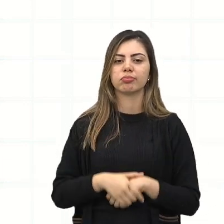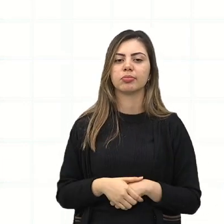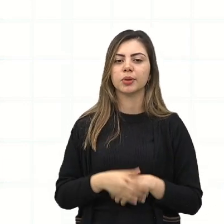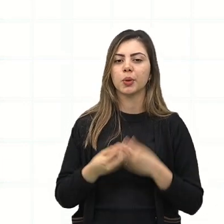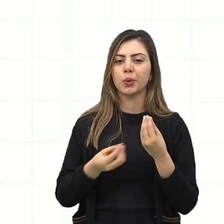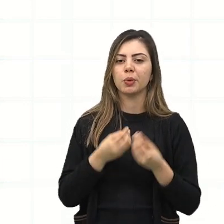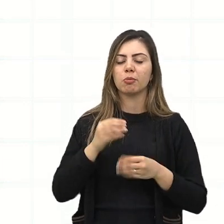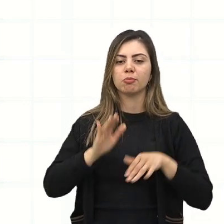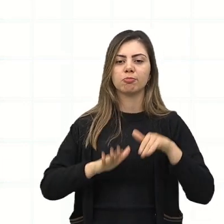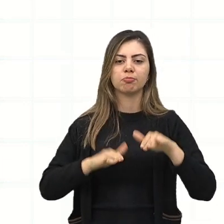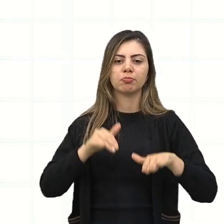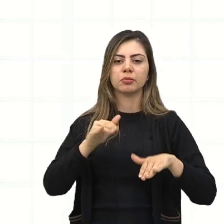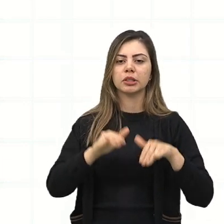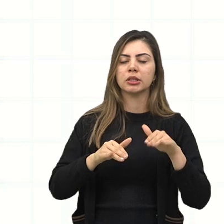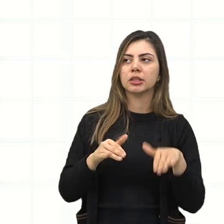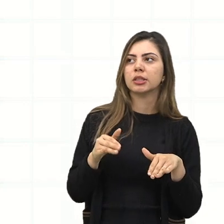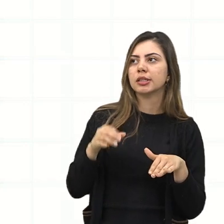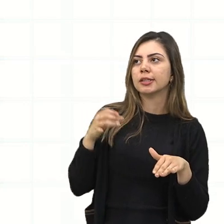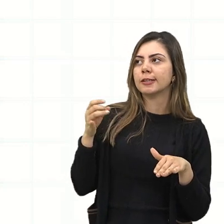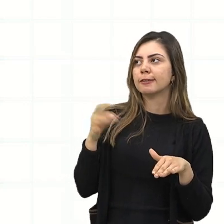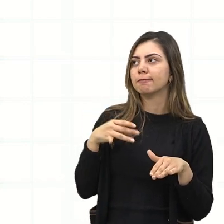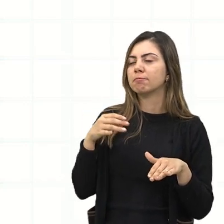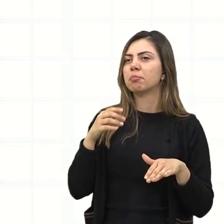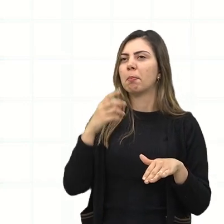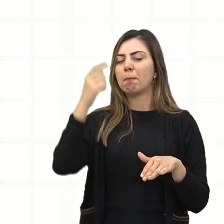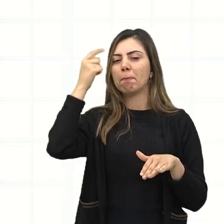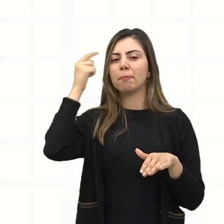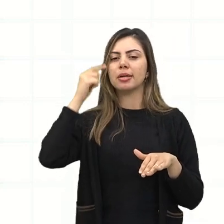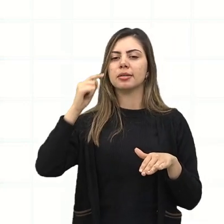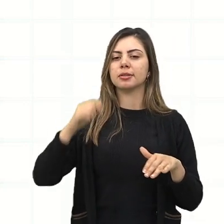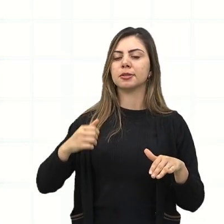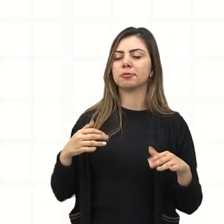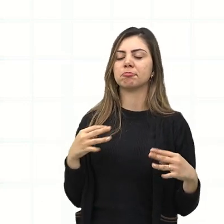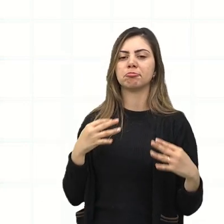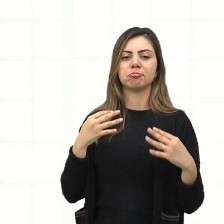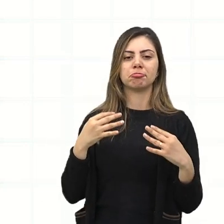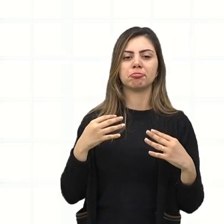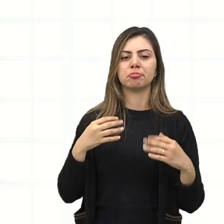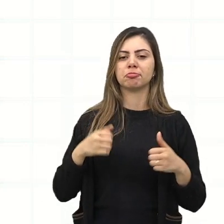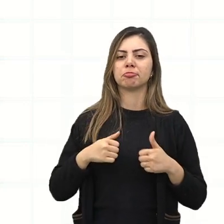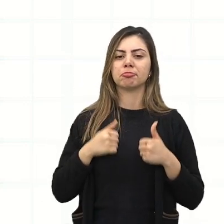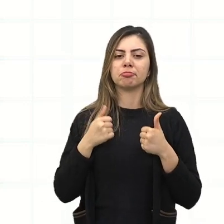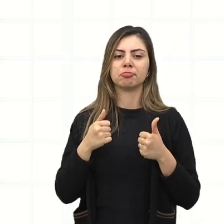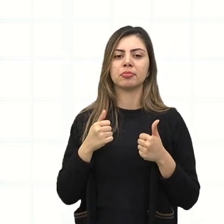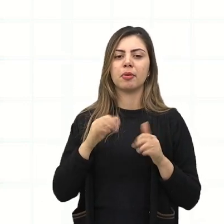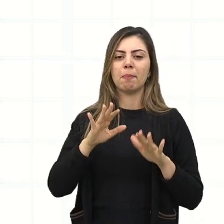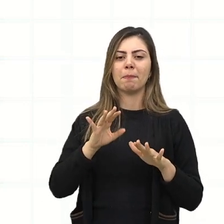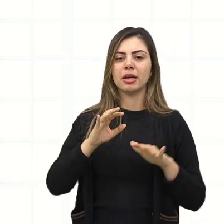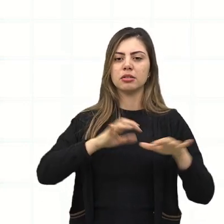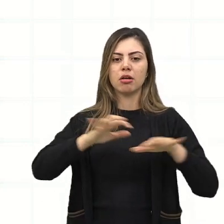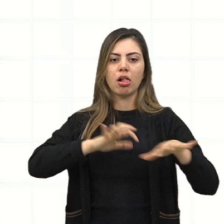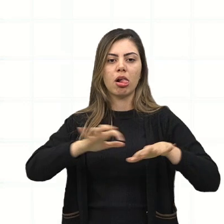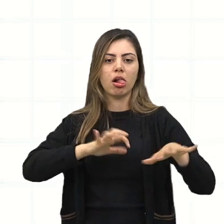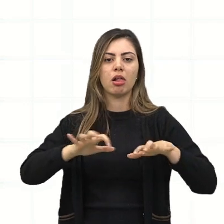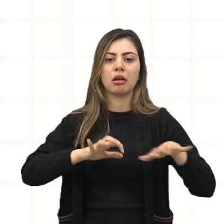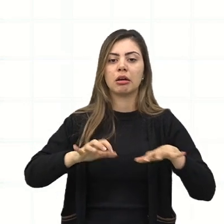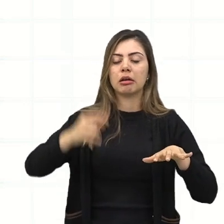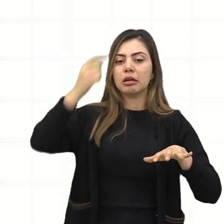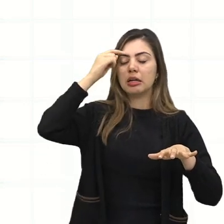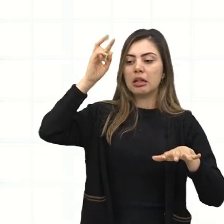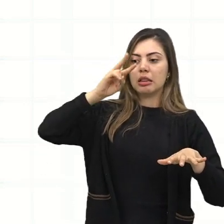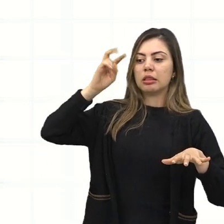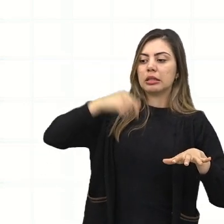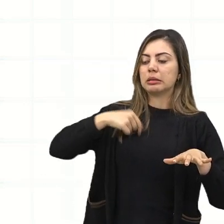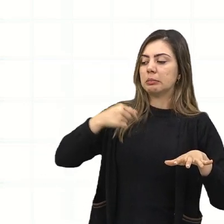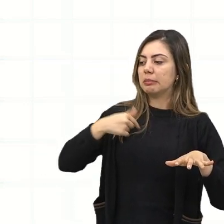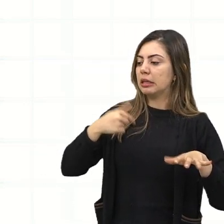a terra com uma soberba inconsciente, seguro dela e de si mesmo. Só o terremoto consegue lembrar-lhe de maneira